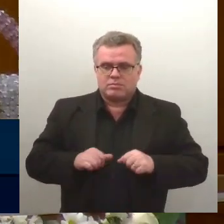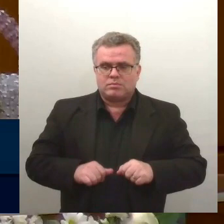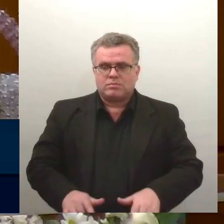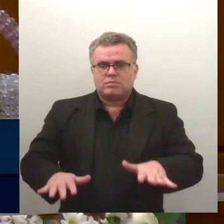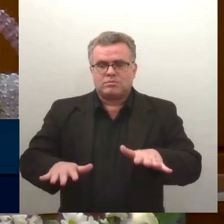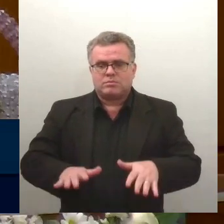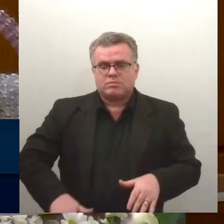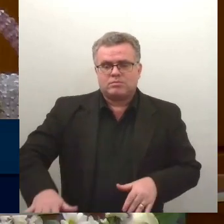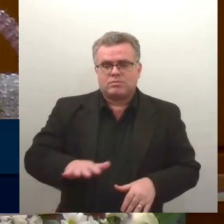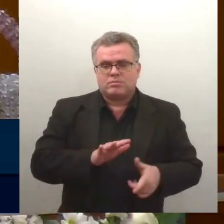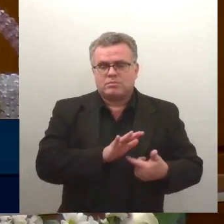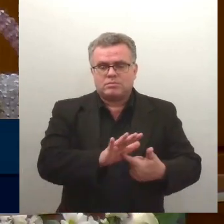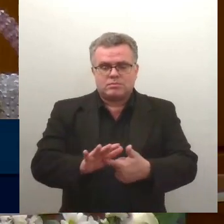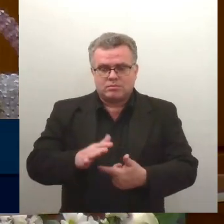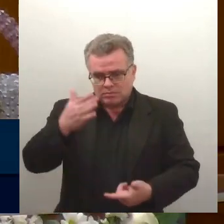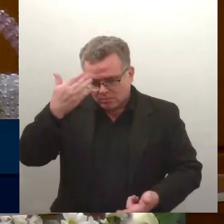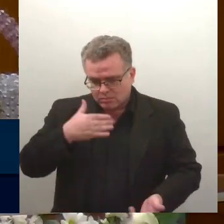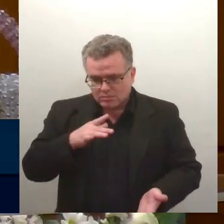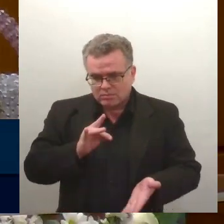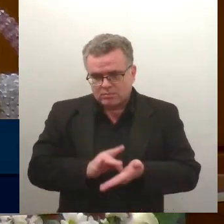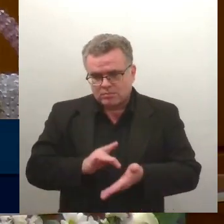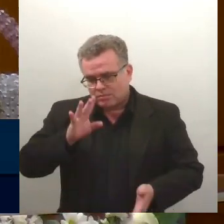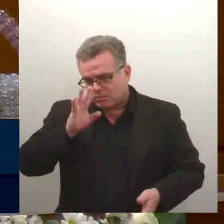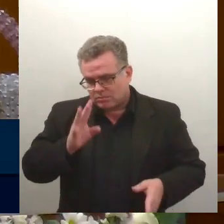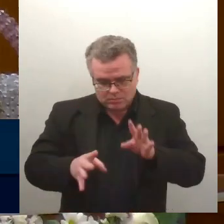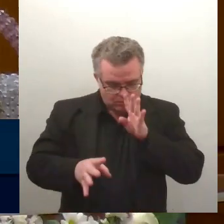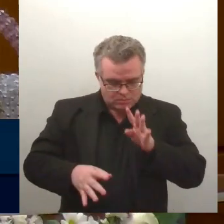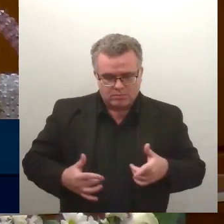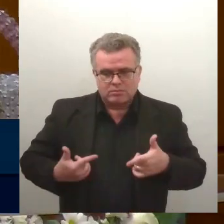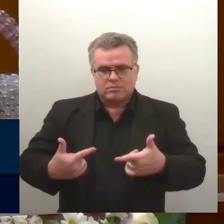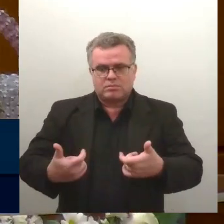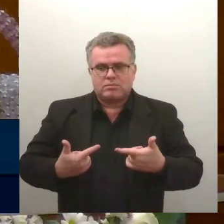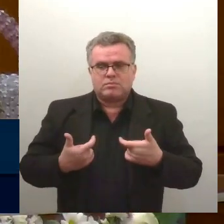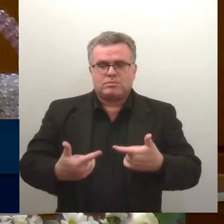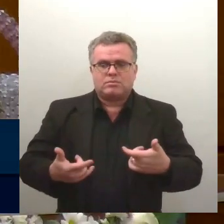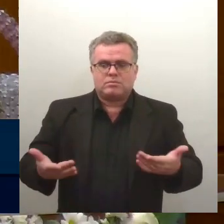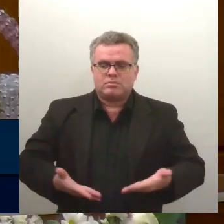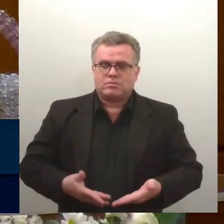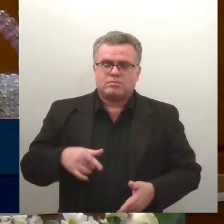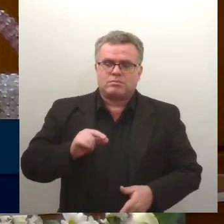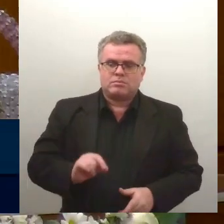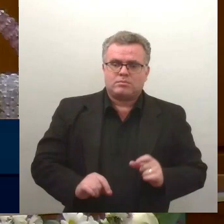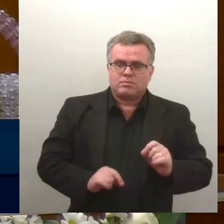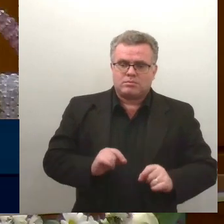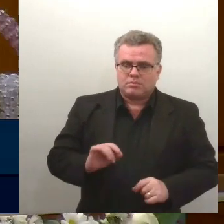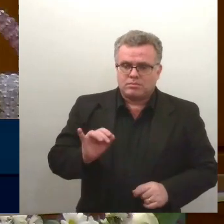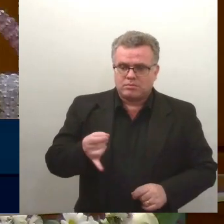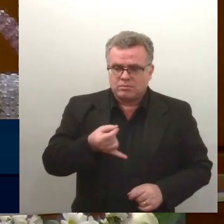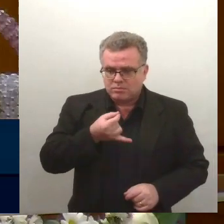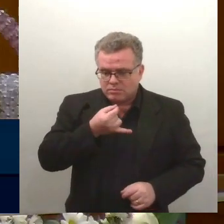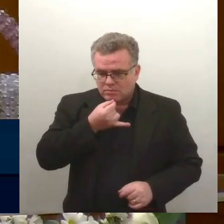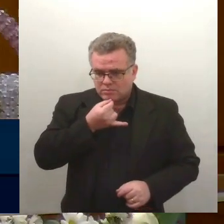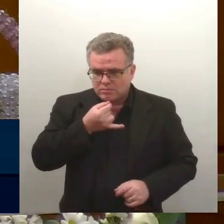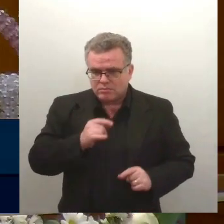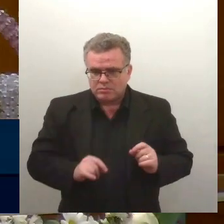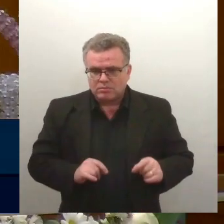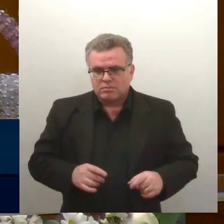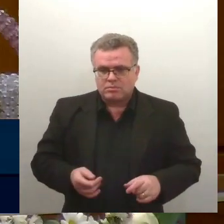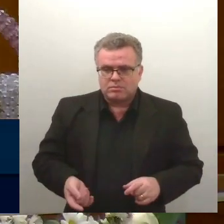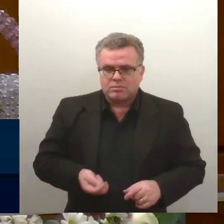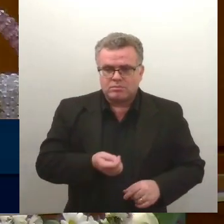e guerras. E neste momento de tristeza, em que poucas são as vezes que se